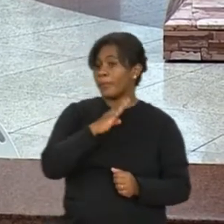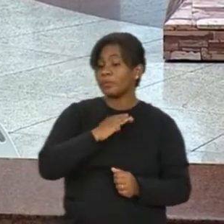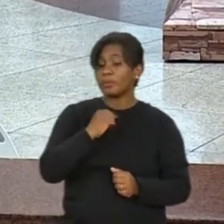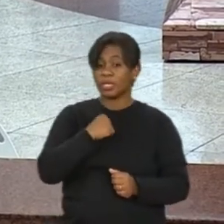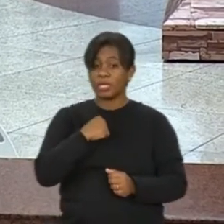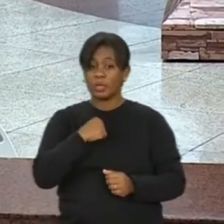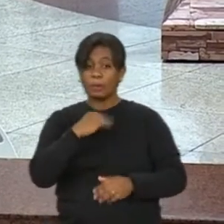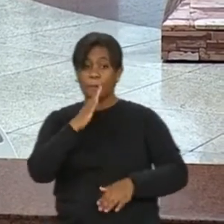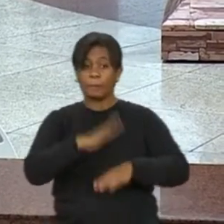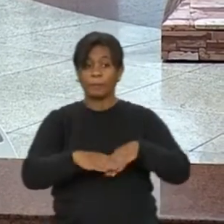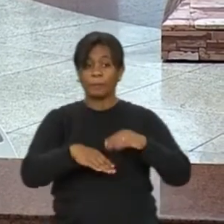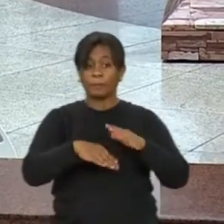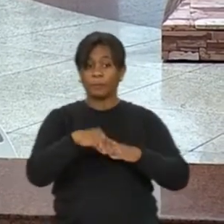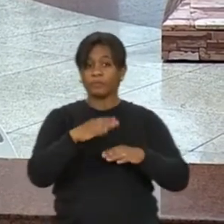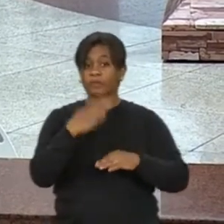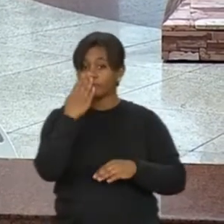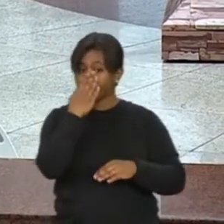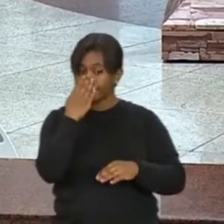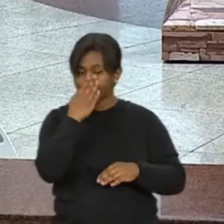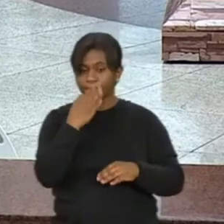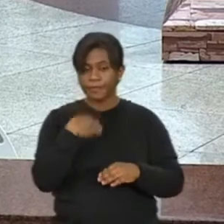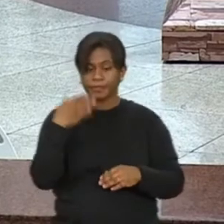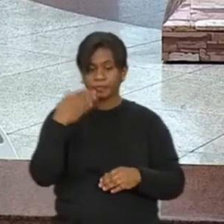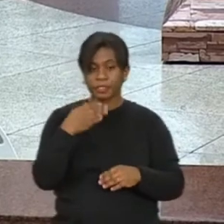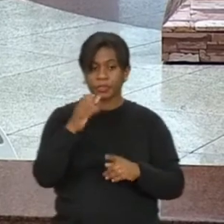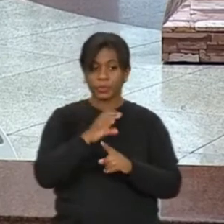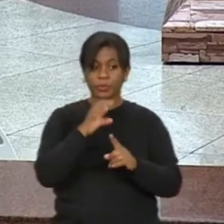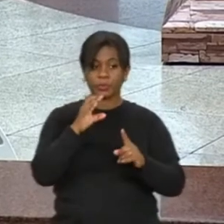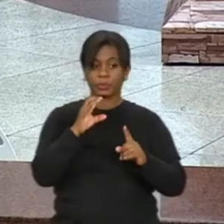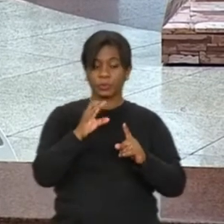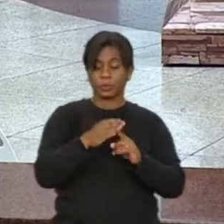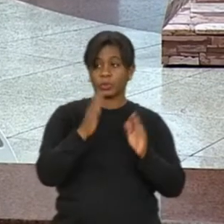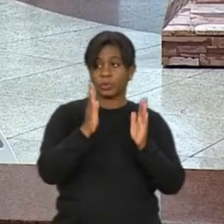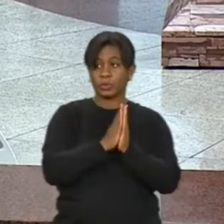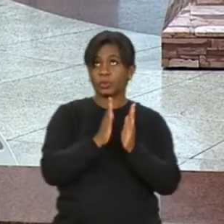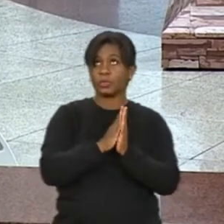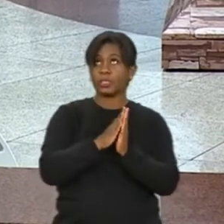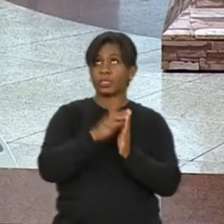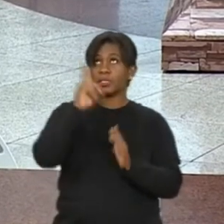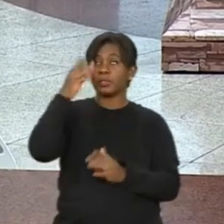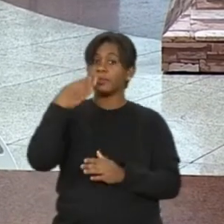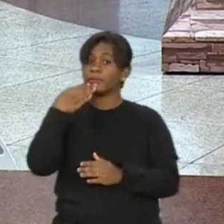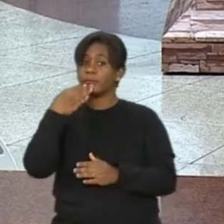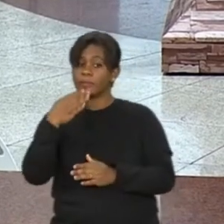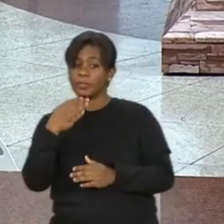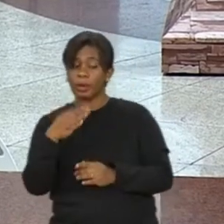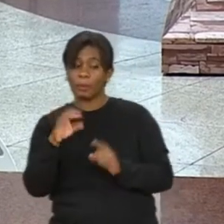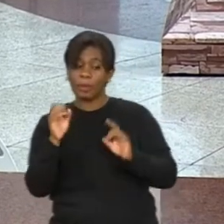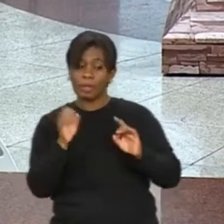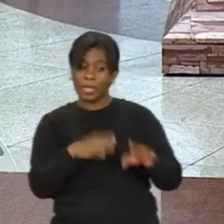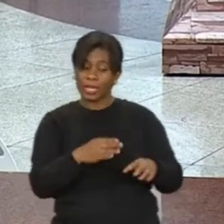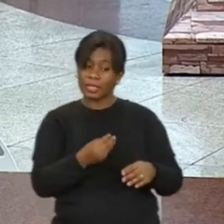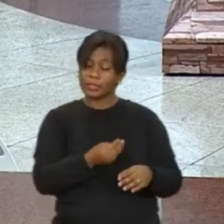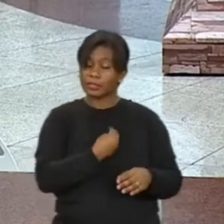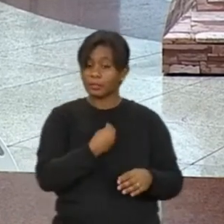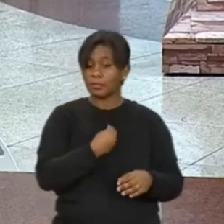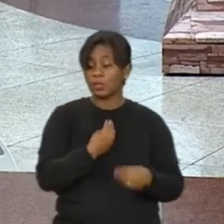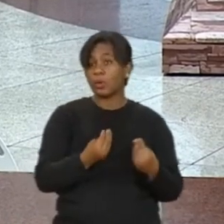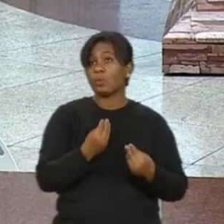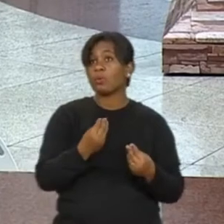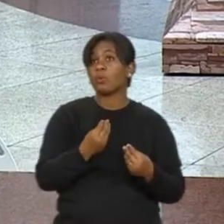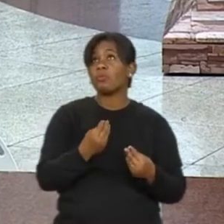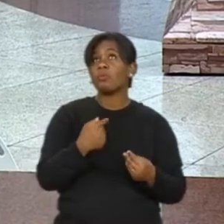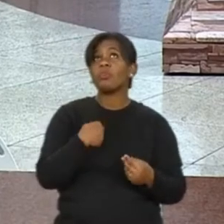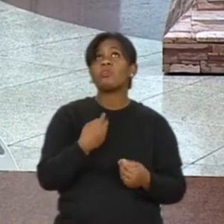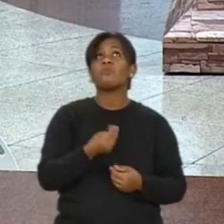E eu vim no seu culto, eu estava orando e Deus me pediu para eu largar. Eu tenho um filho. Como é que eu vou viver? Eu falei, não sei. Deus proverá. Se Ele